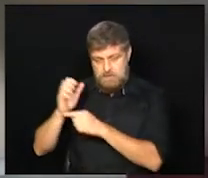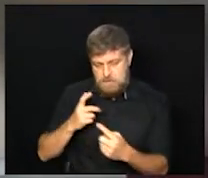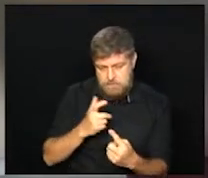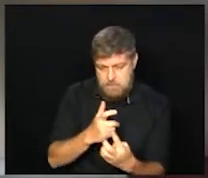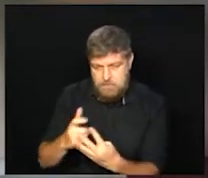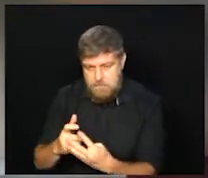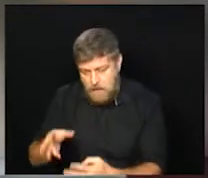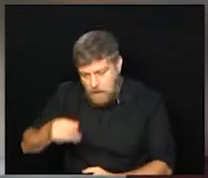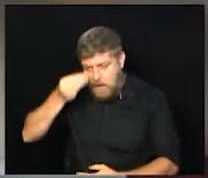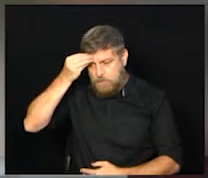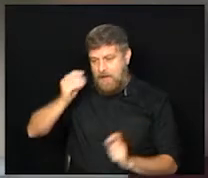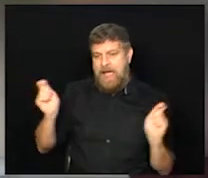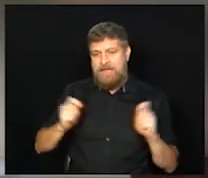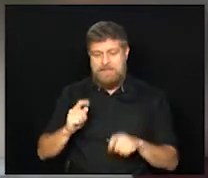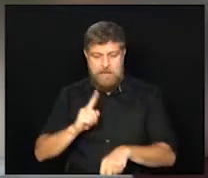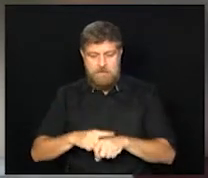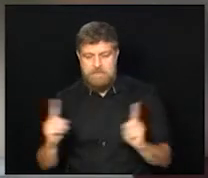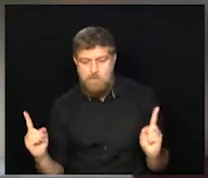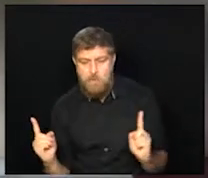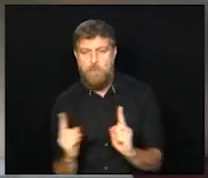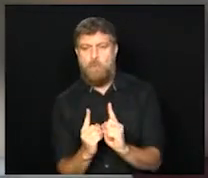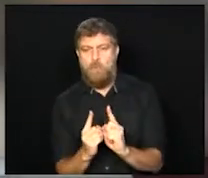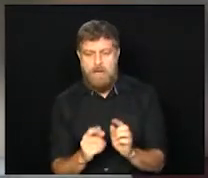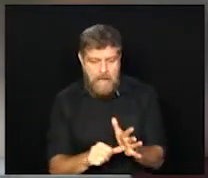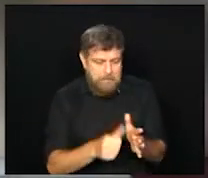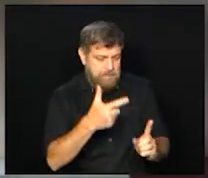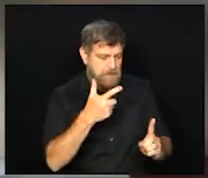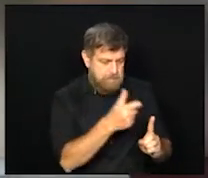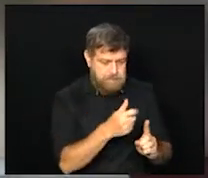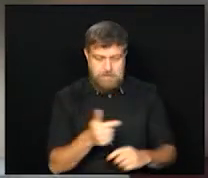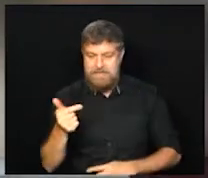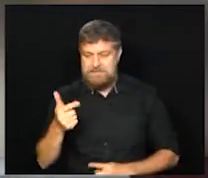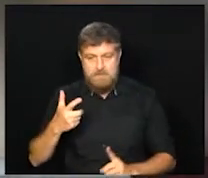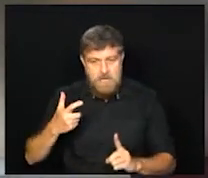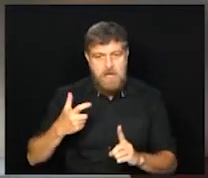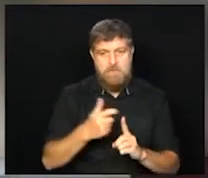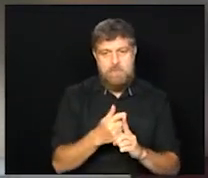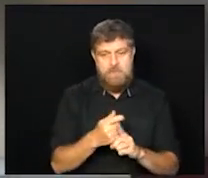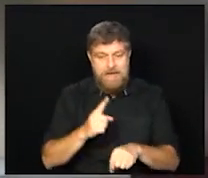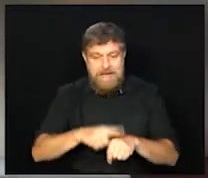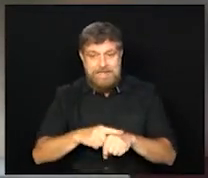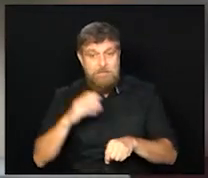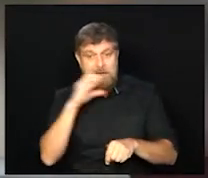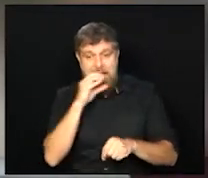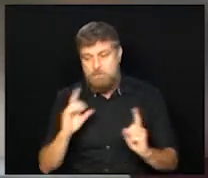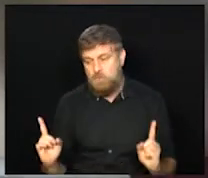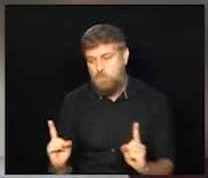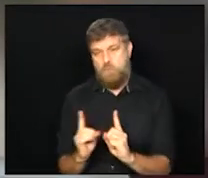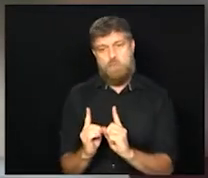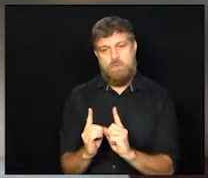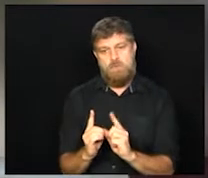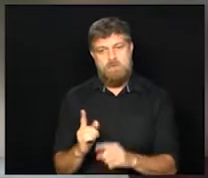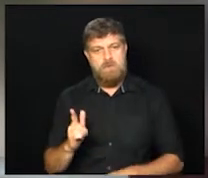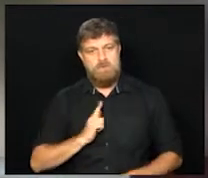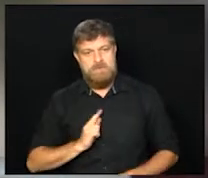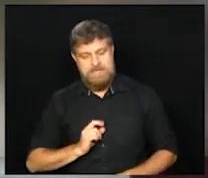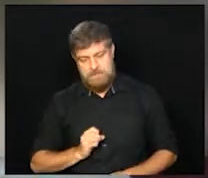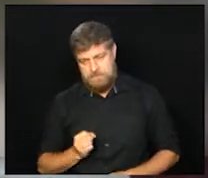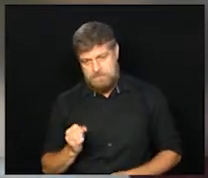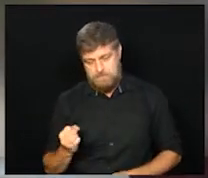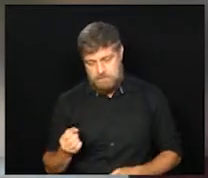que é possível reduzir o intervalo entre a primeira e a segunda dose da vacina da Pfizer. Aliás, como